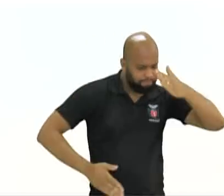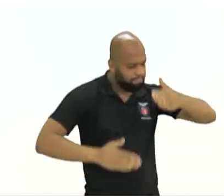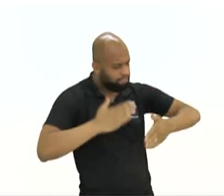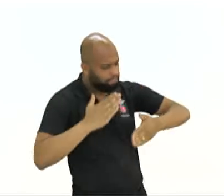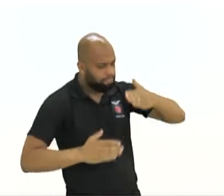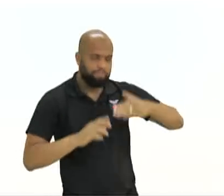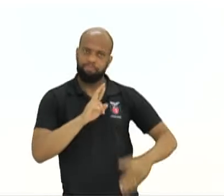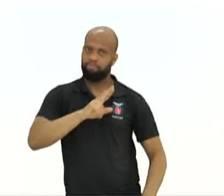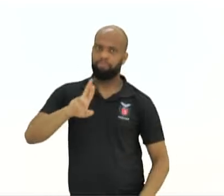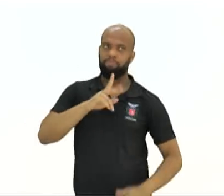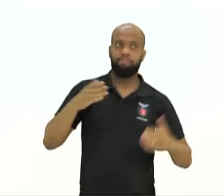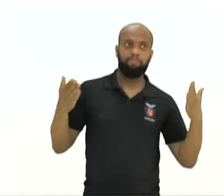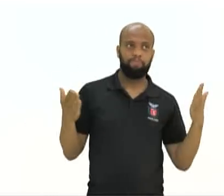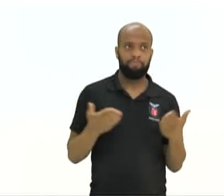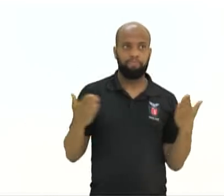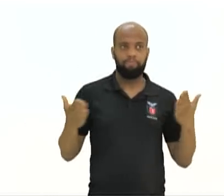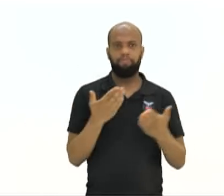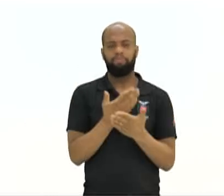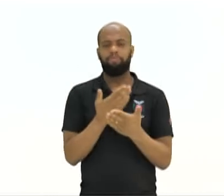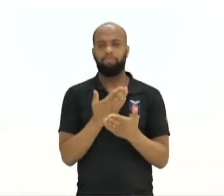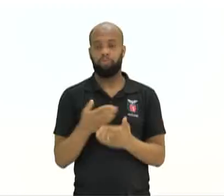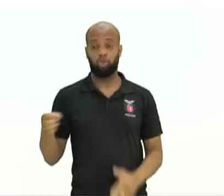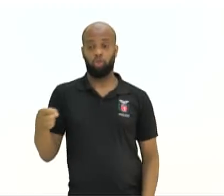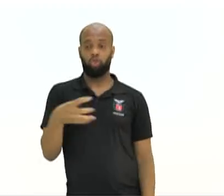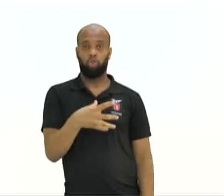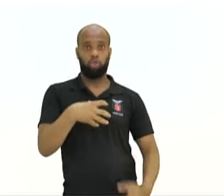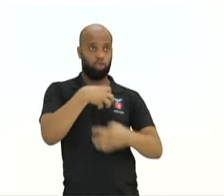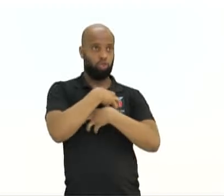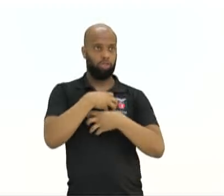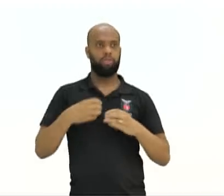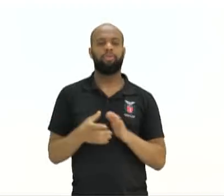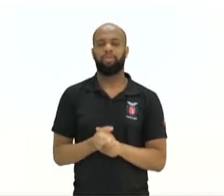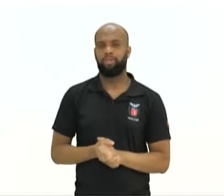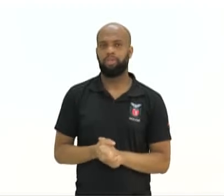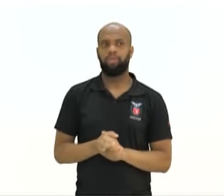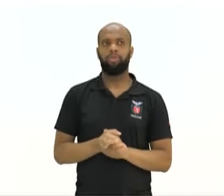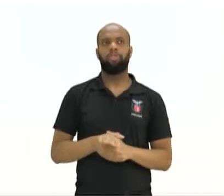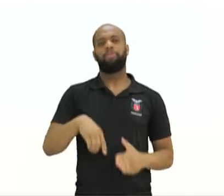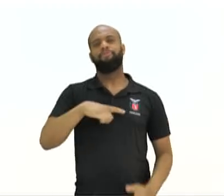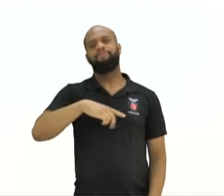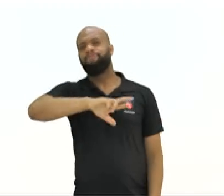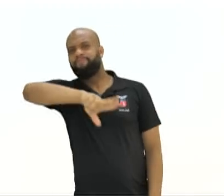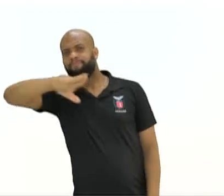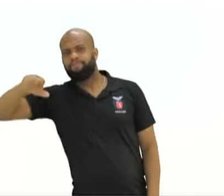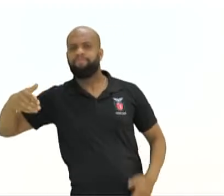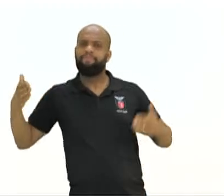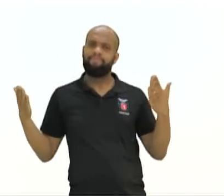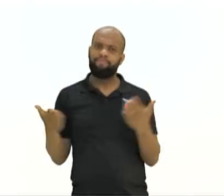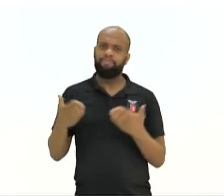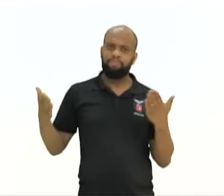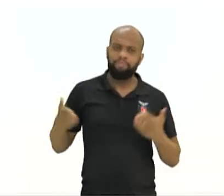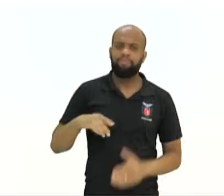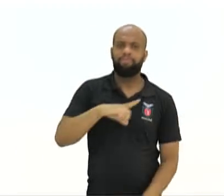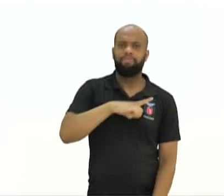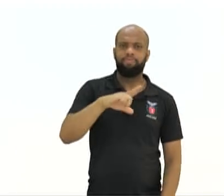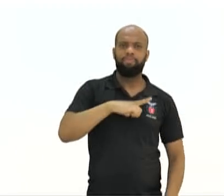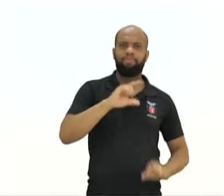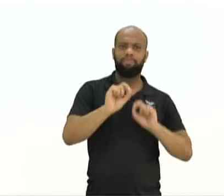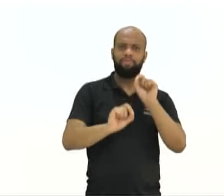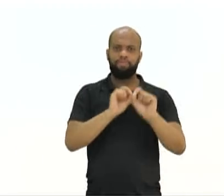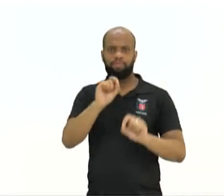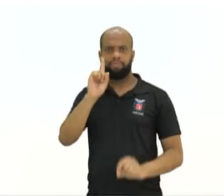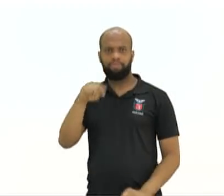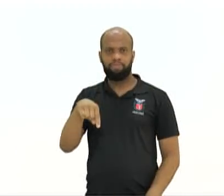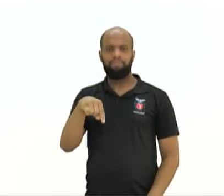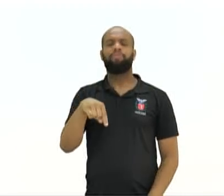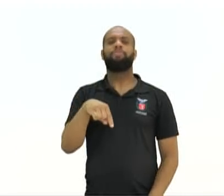falando, né, do novo estilo, tá? Tem muito mais energia e apropria-se de